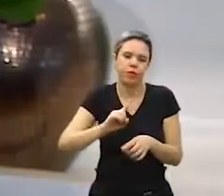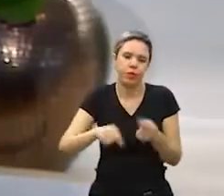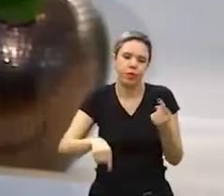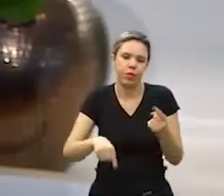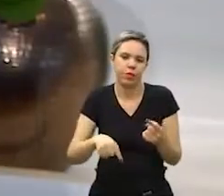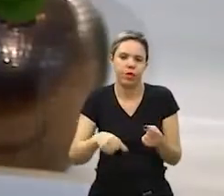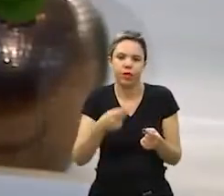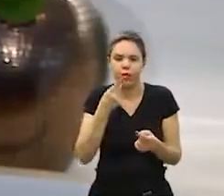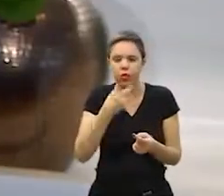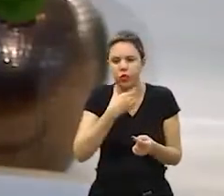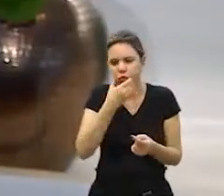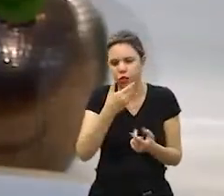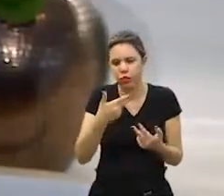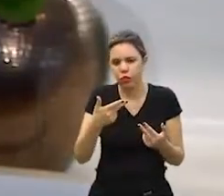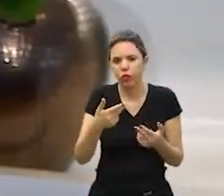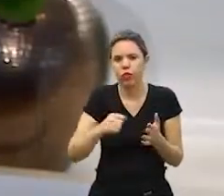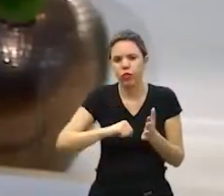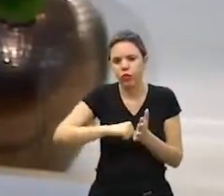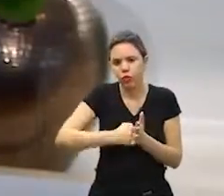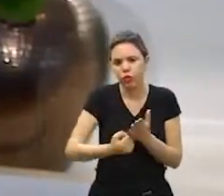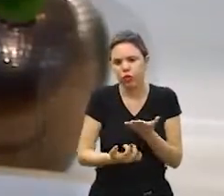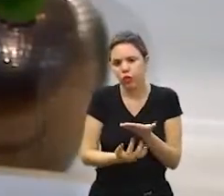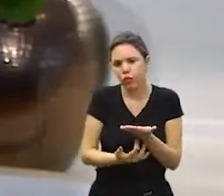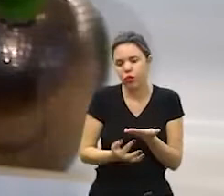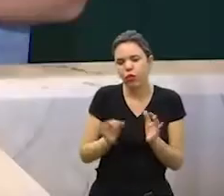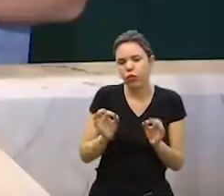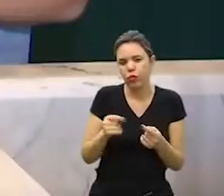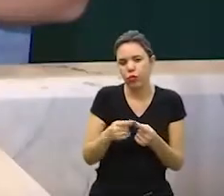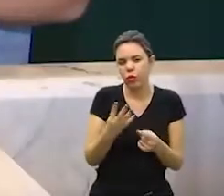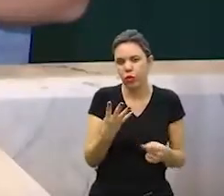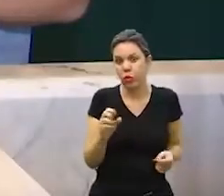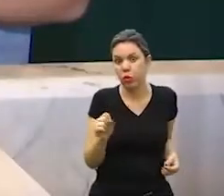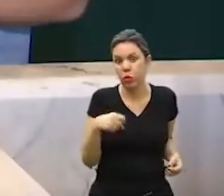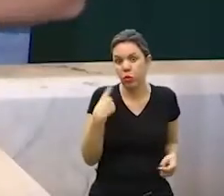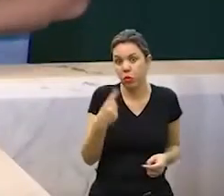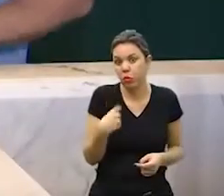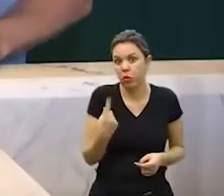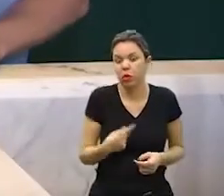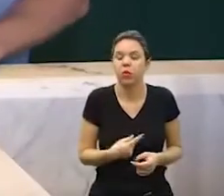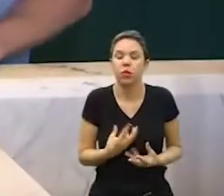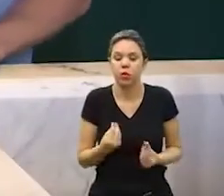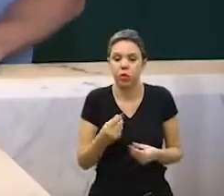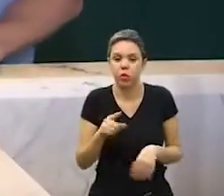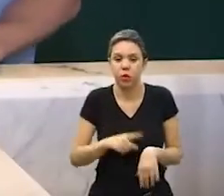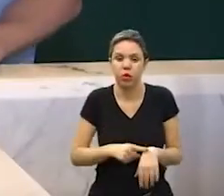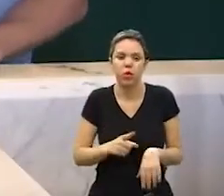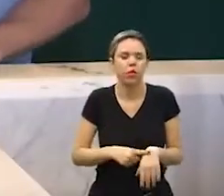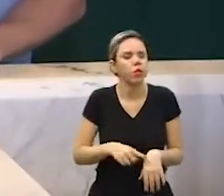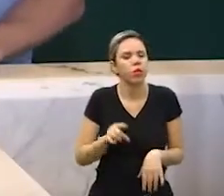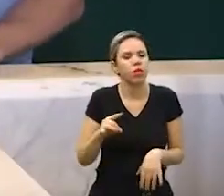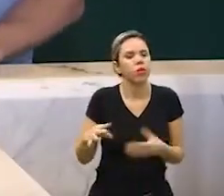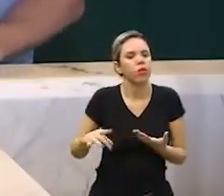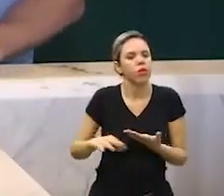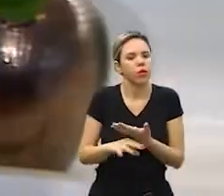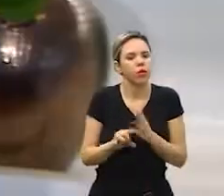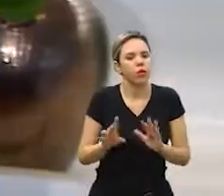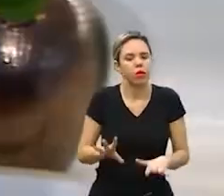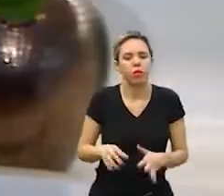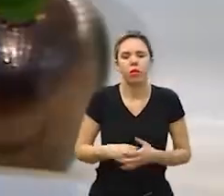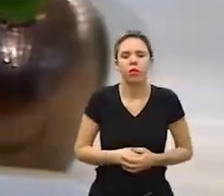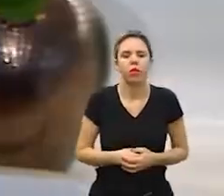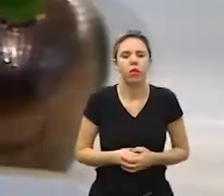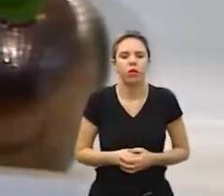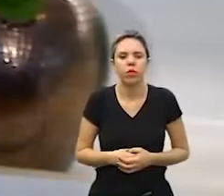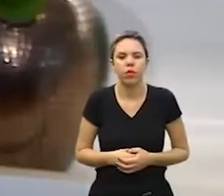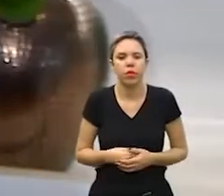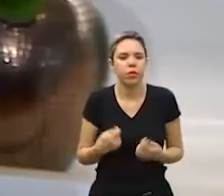legal. E eu falei, uma fruta para desidratar corretamente é 48 horas. Bastante tempo. É bastante tempo num forno